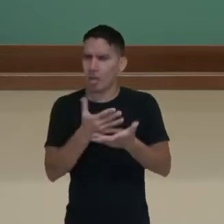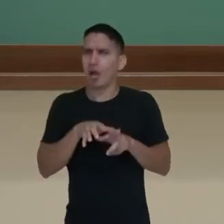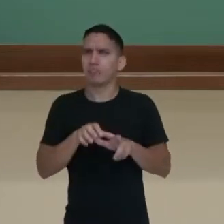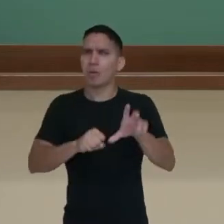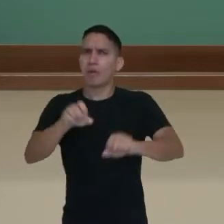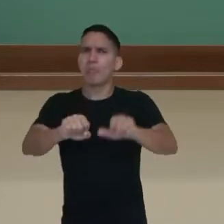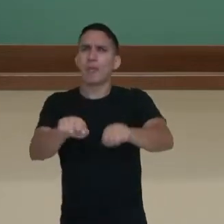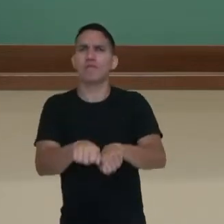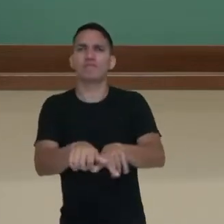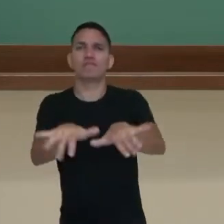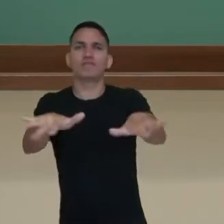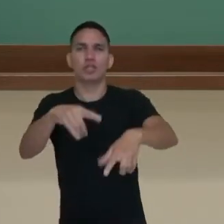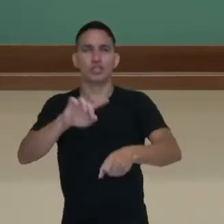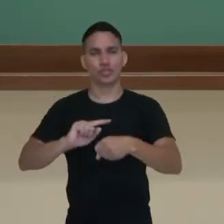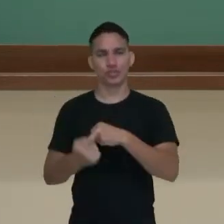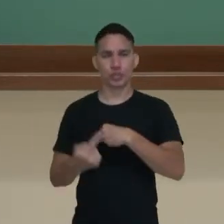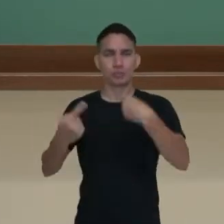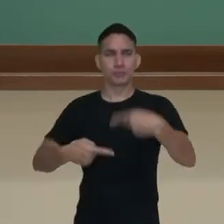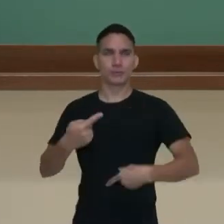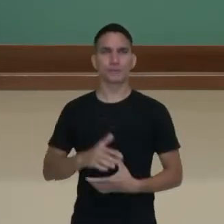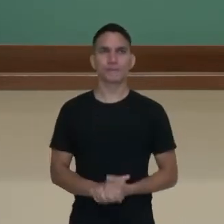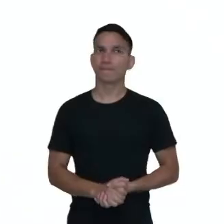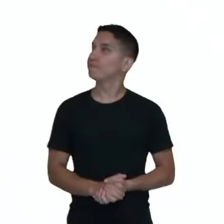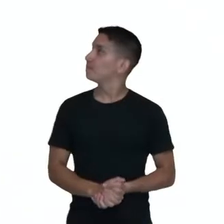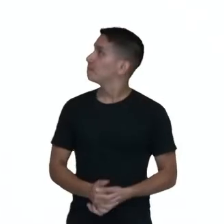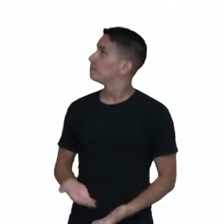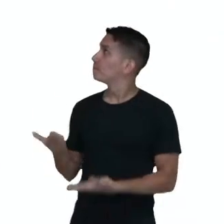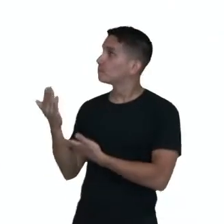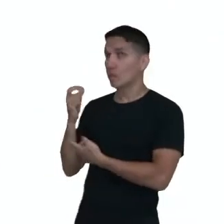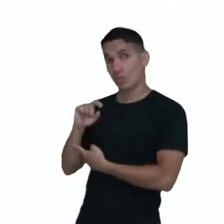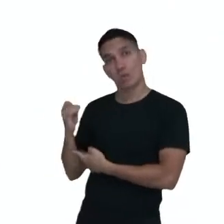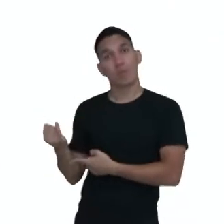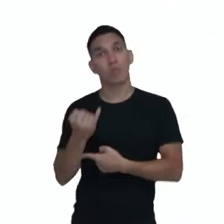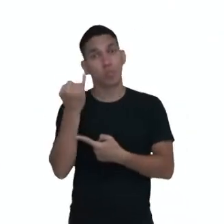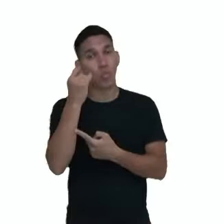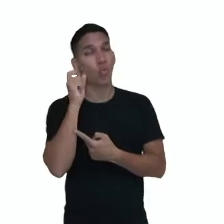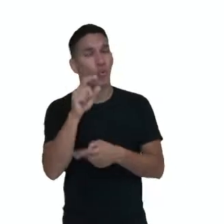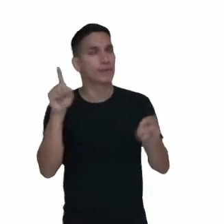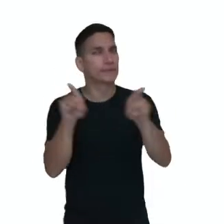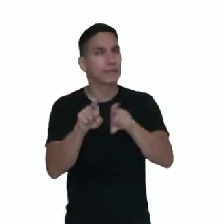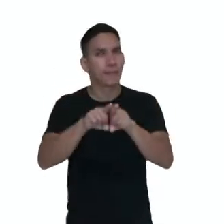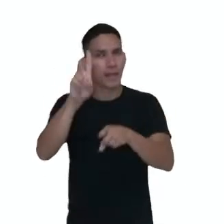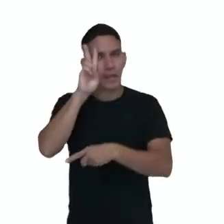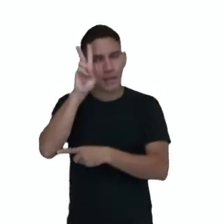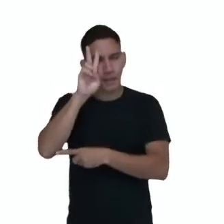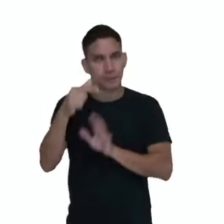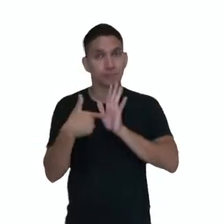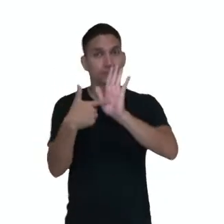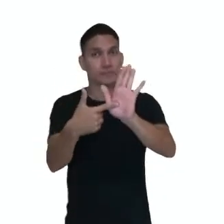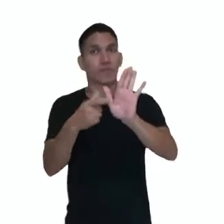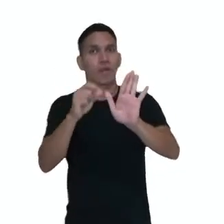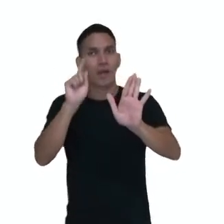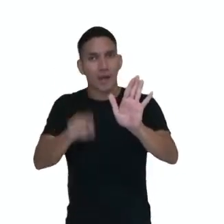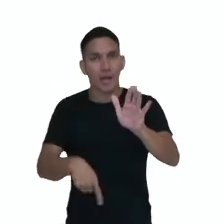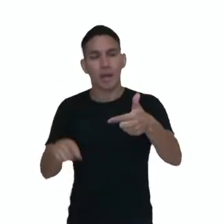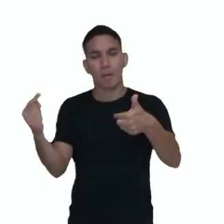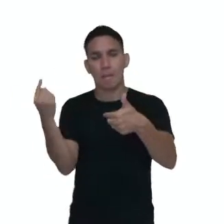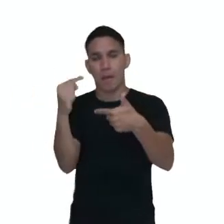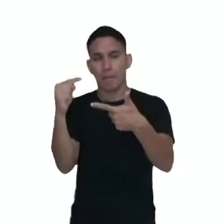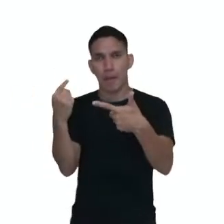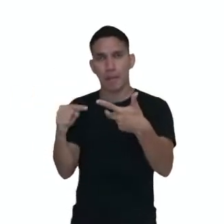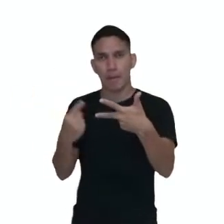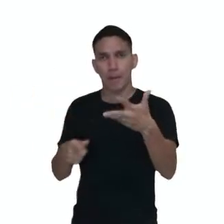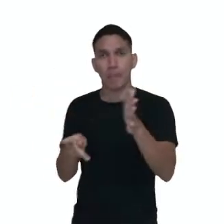geopolítica, ok? E olha só, é importante então também destacar, né, que foram os trabalhos do